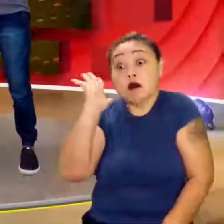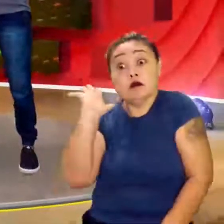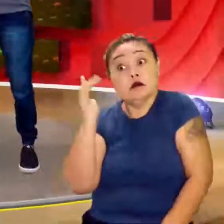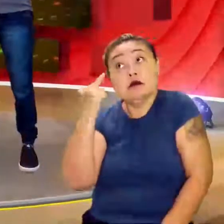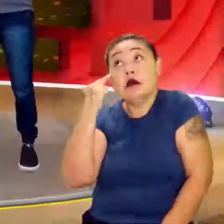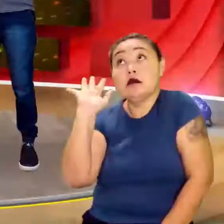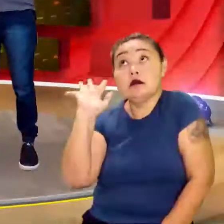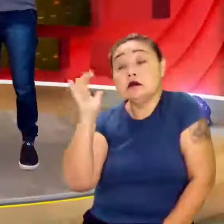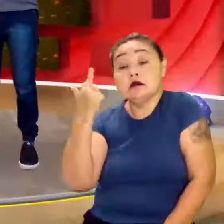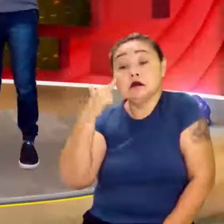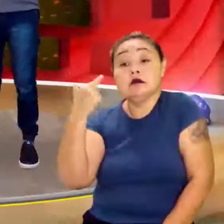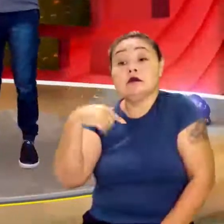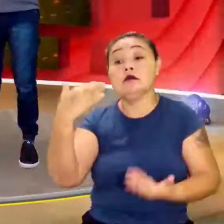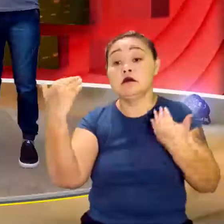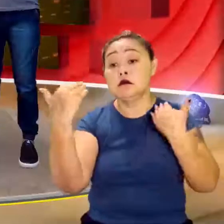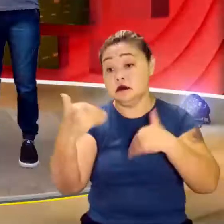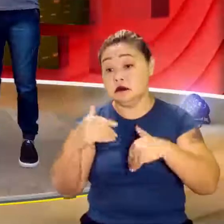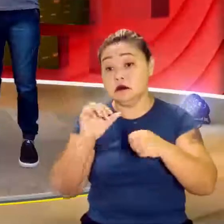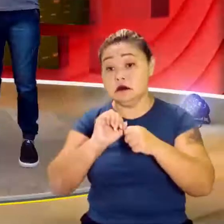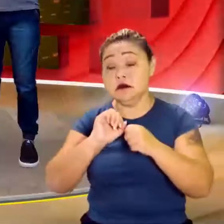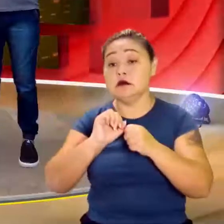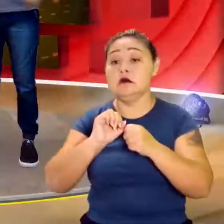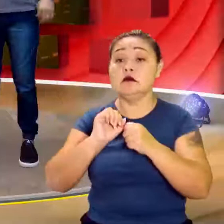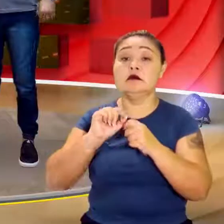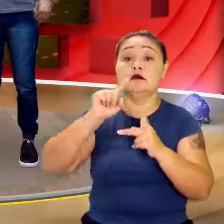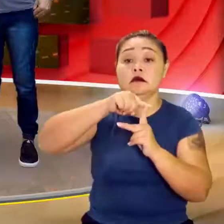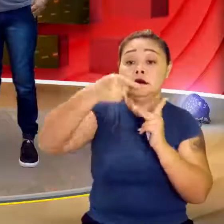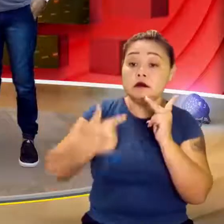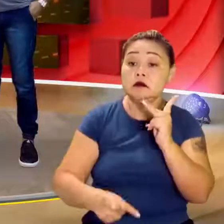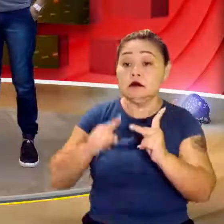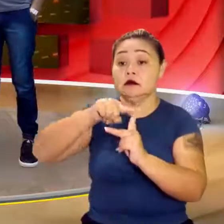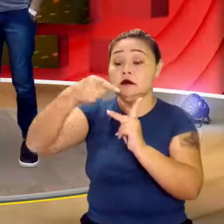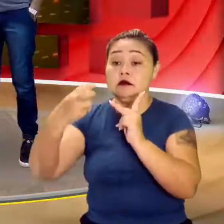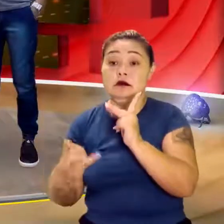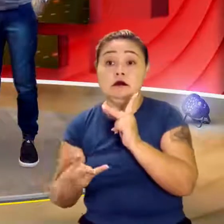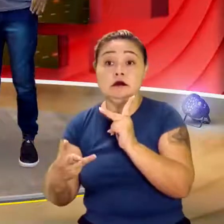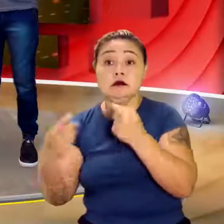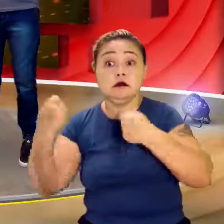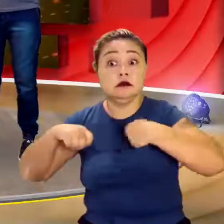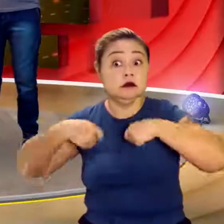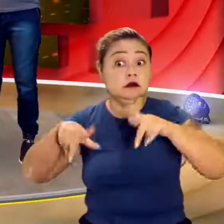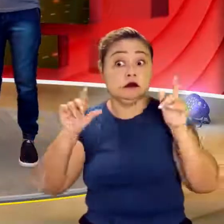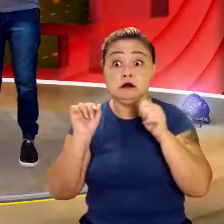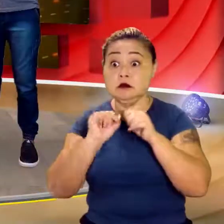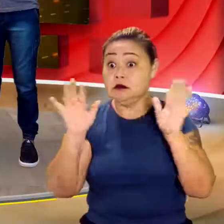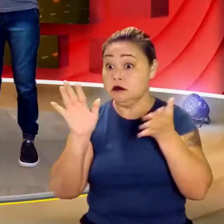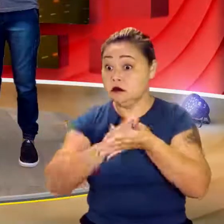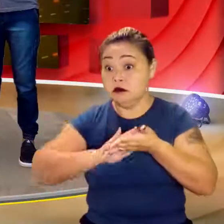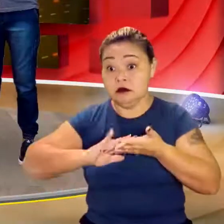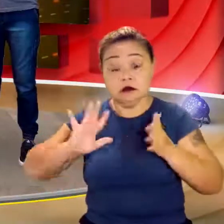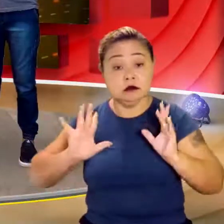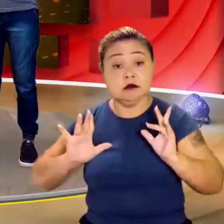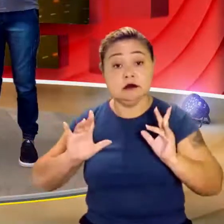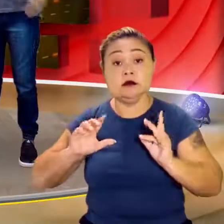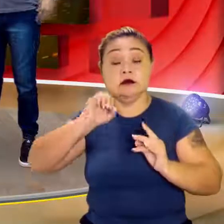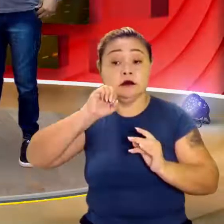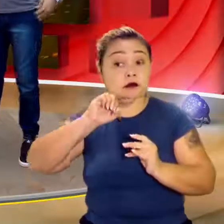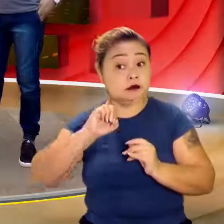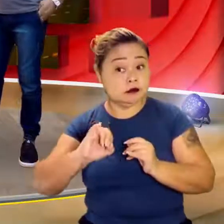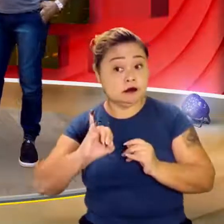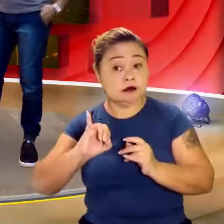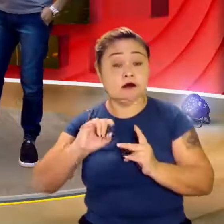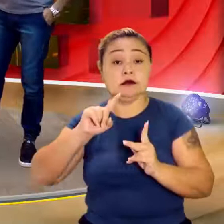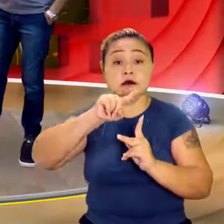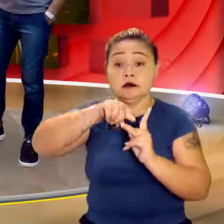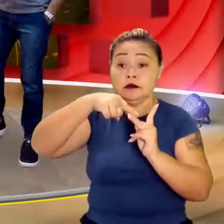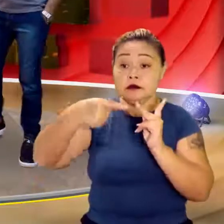prova tem essa resposta lá, raiz de 2 mais a raiz de 3. Não precisa fazer nada. Se são